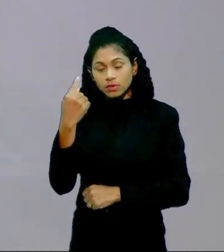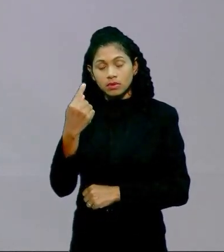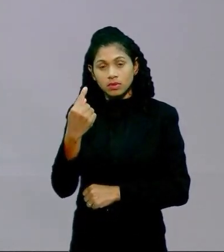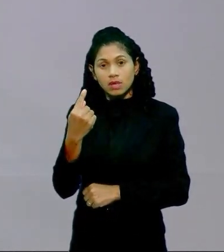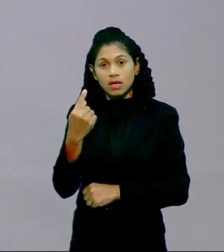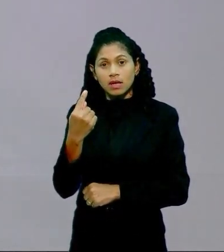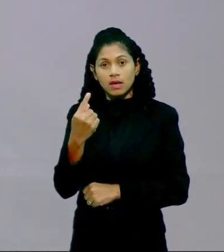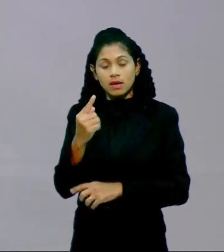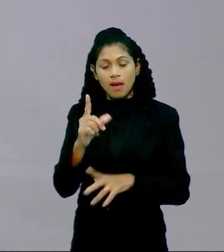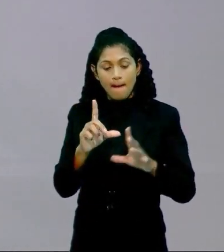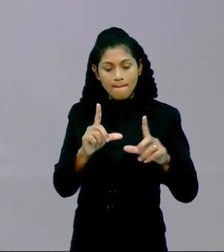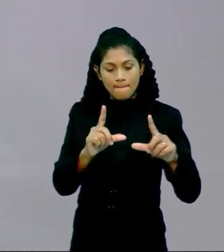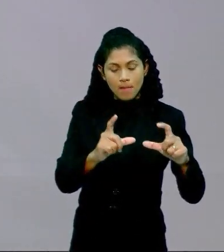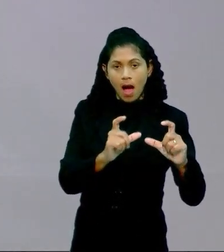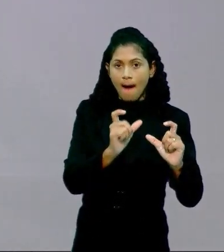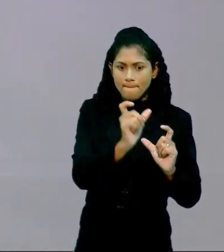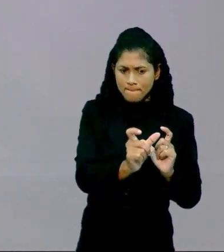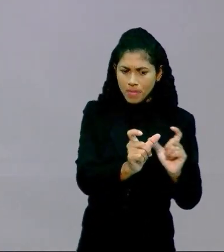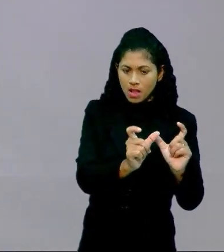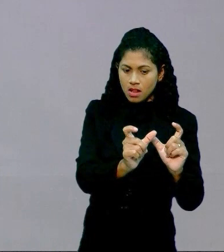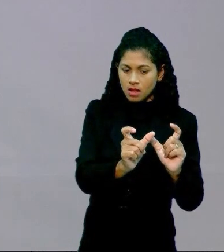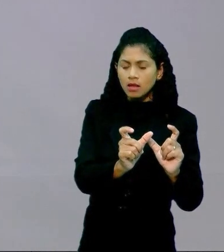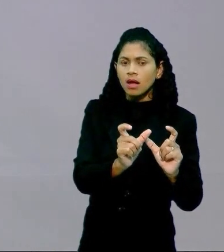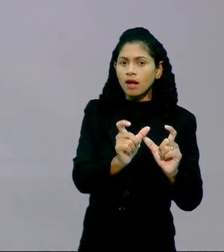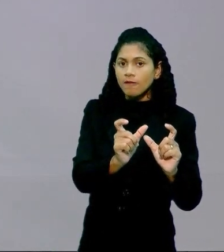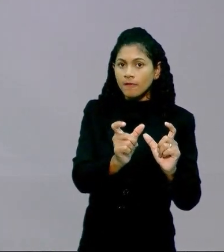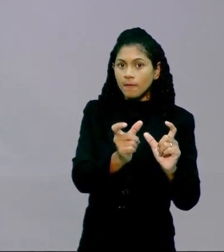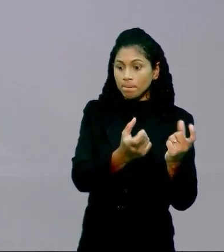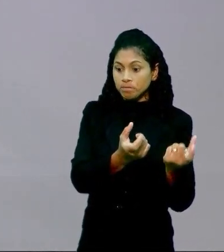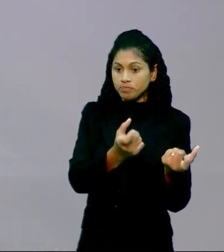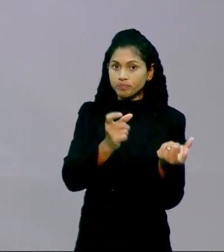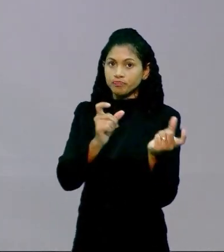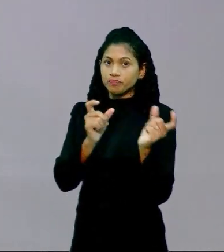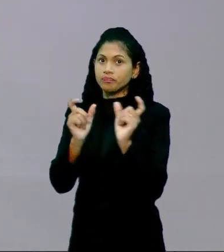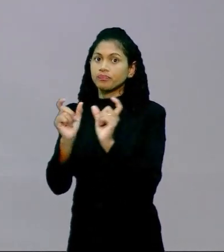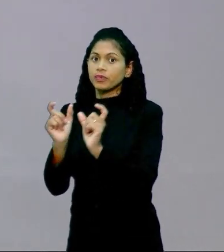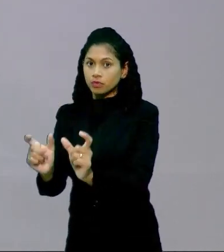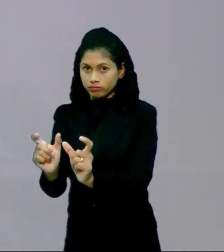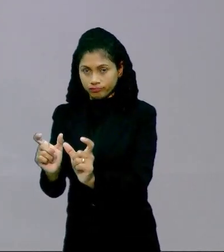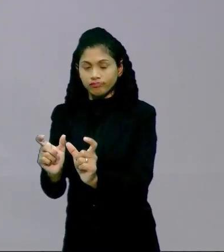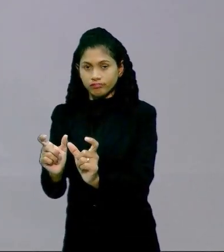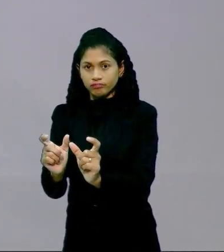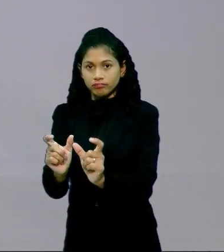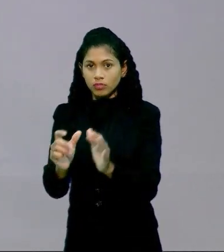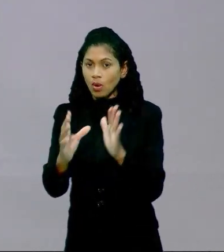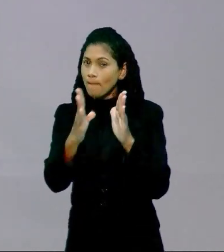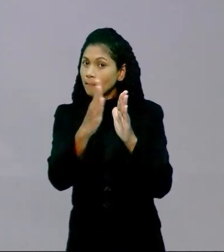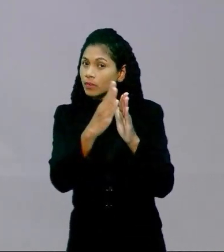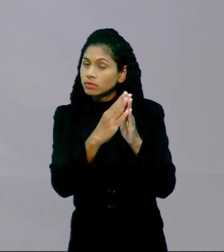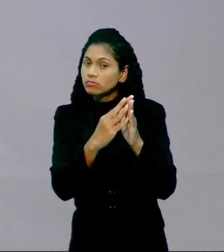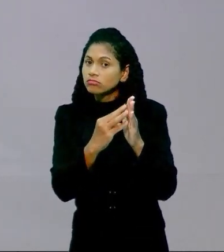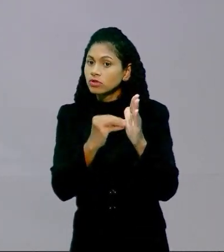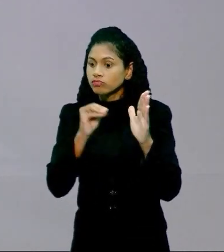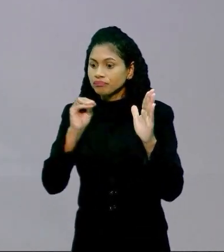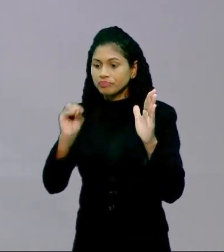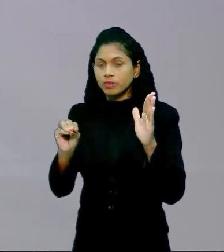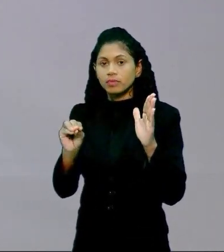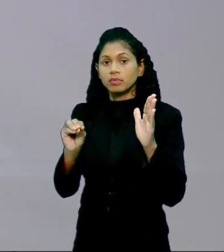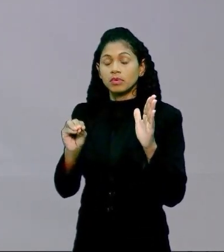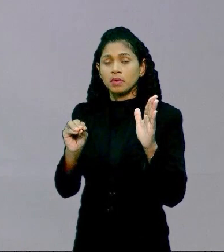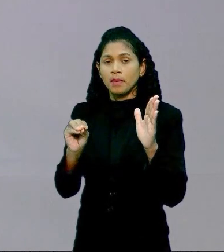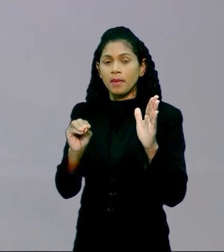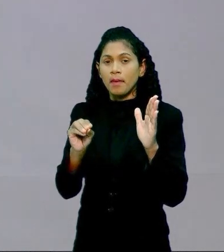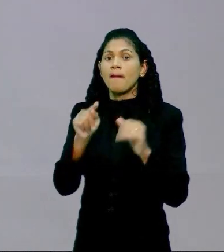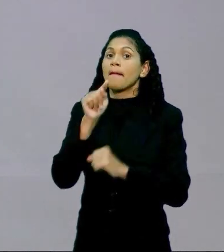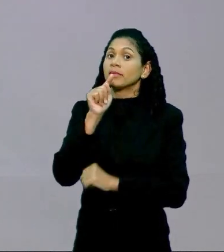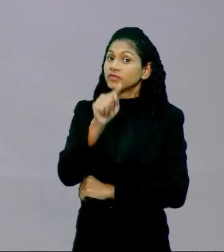nas respostas, né, nas alternativas, para confundir você, estudante, né? Por quê? Porque ele acha, né, para você pensar assim,